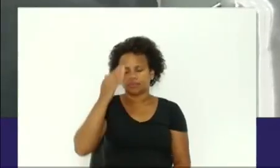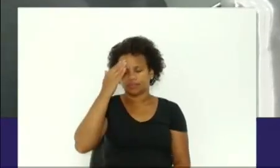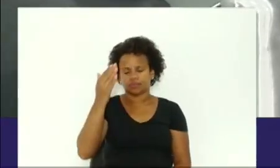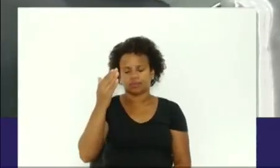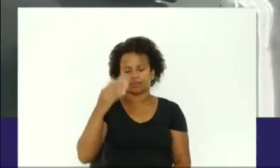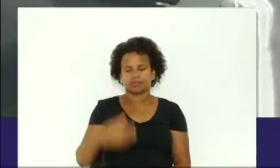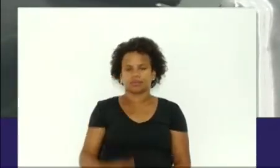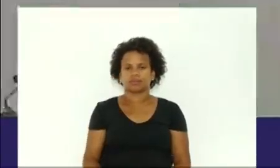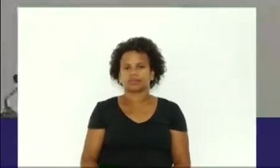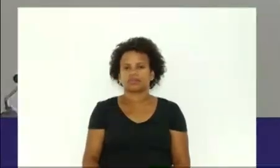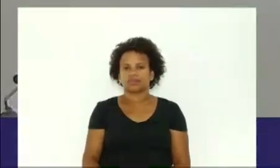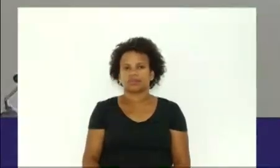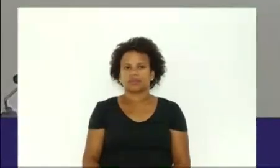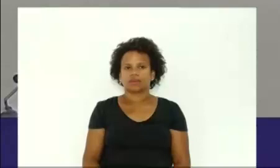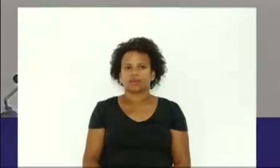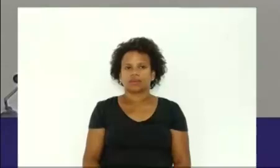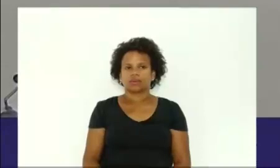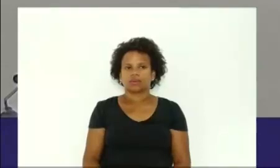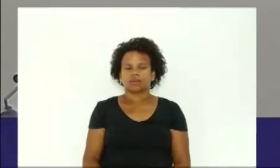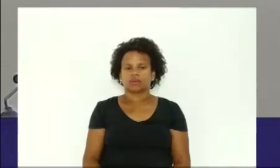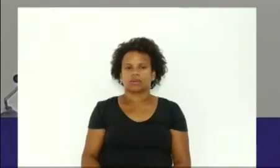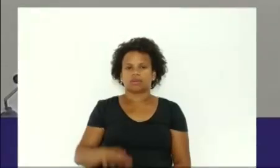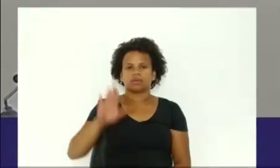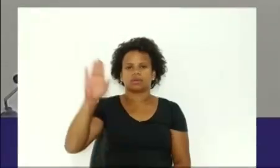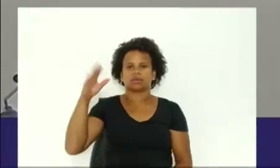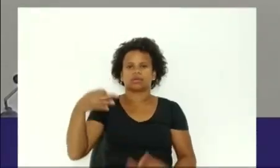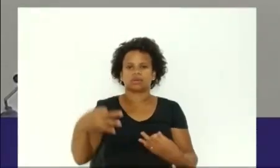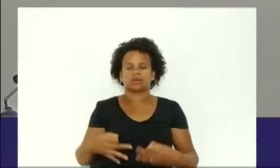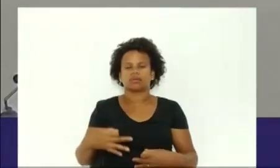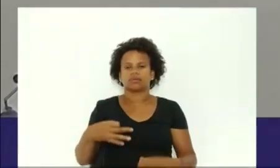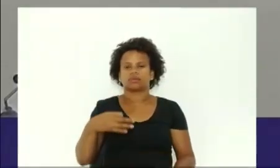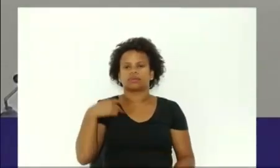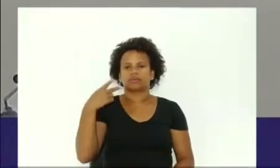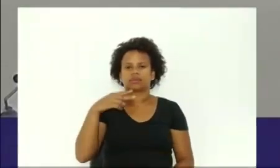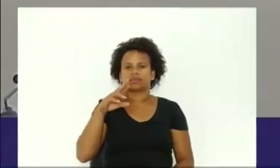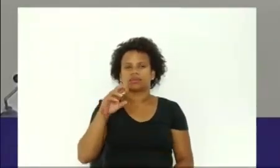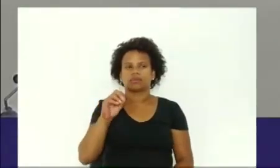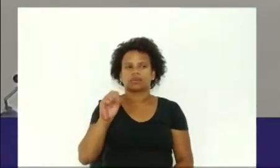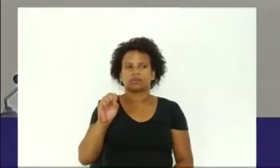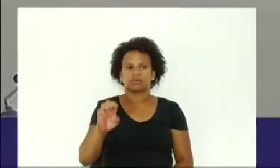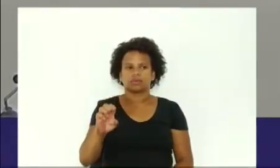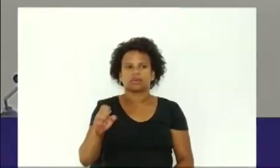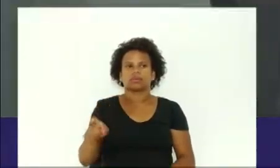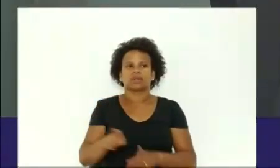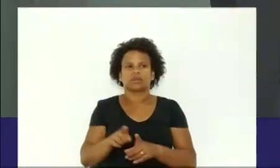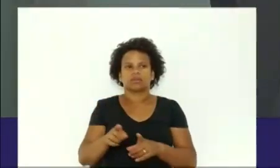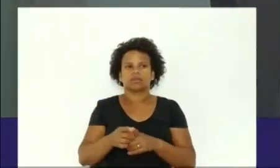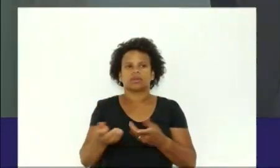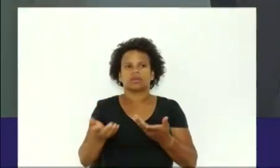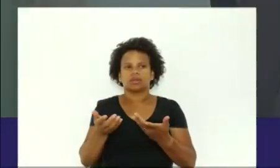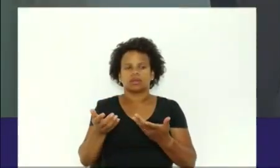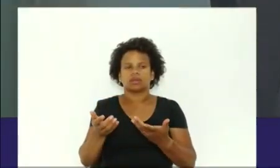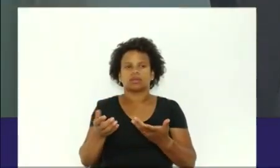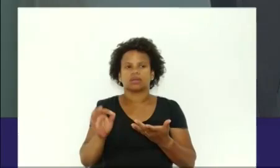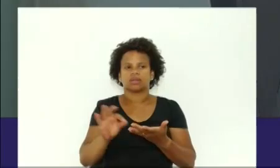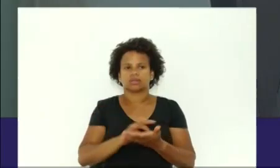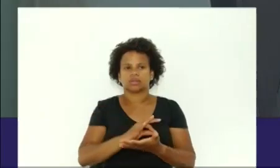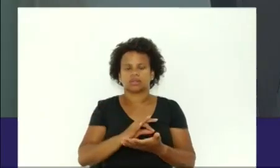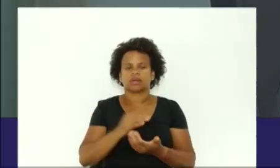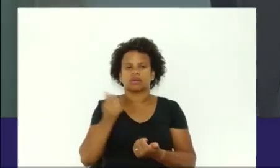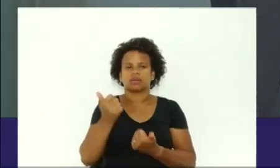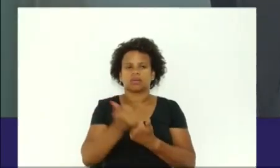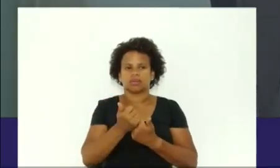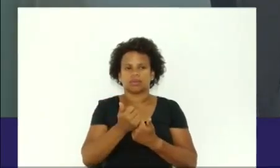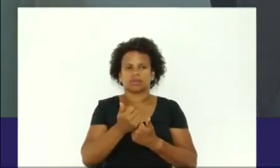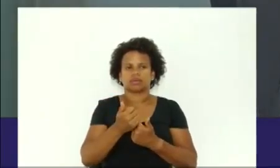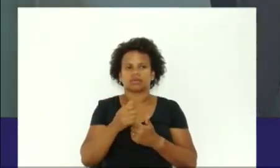assinar. Questão de ordem, senhor presidente. Tem a palavra, pela ordem, vereadora Rose. Também gostaria de pedir a vossa excelência a assinatura em apoio dessa